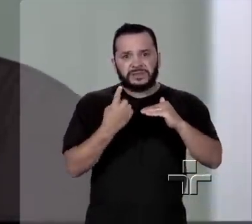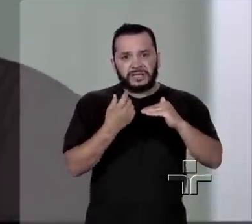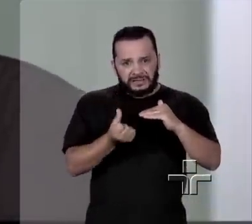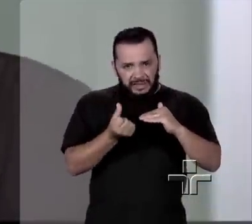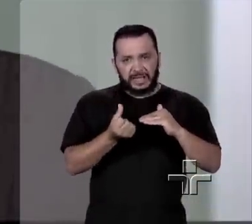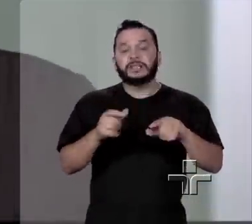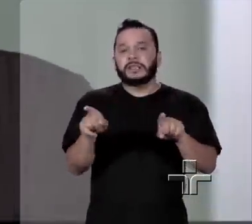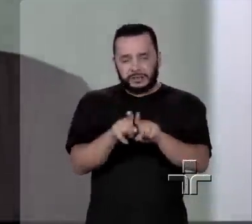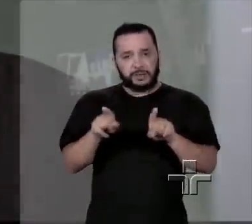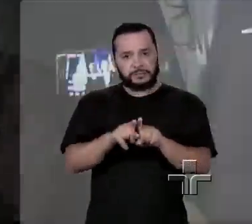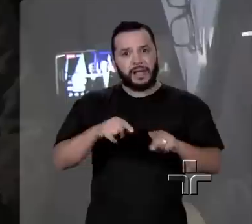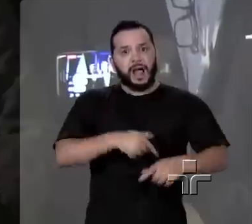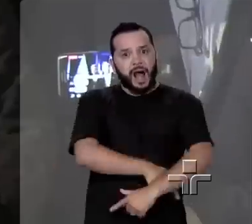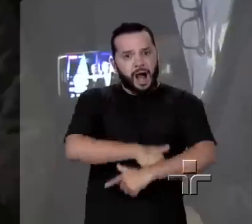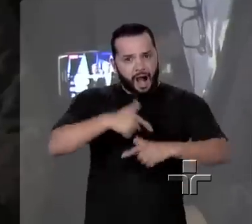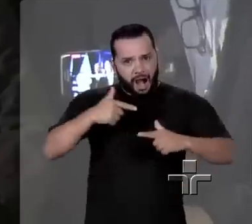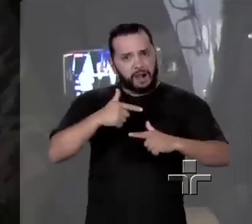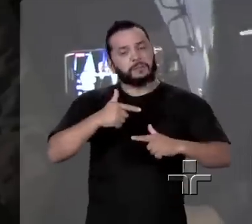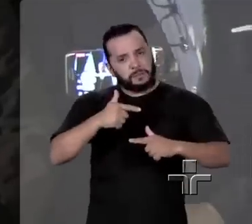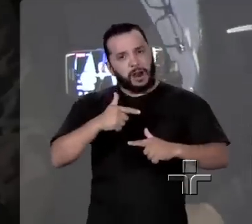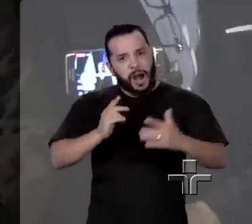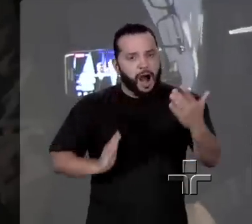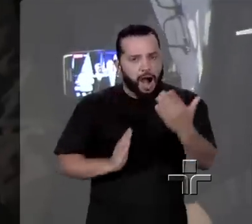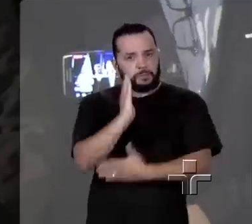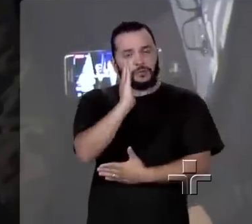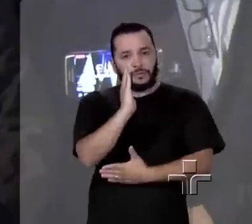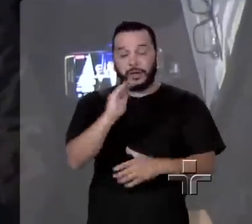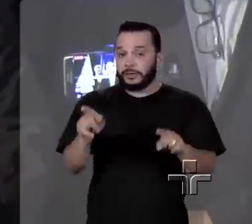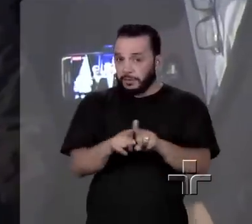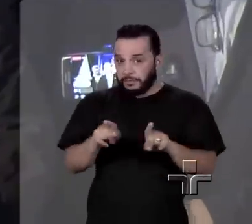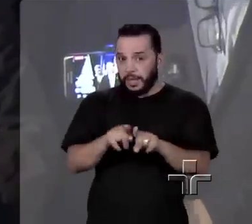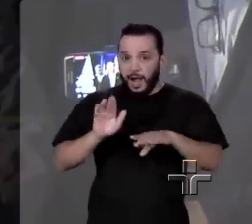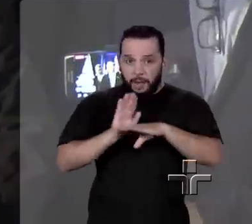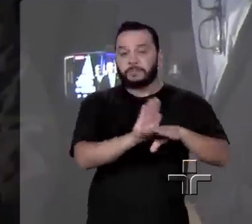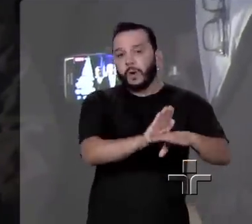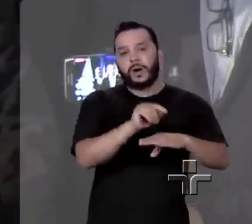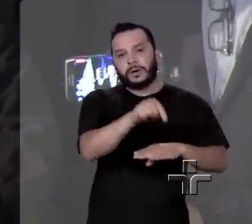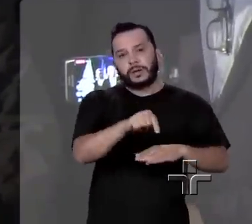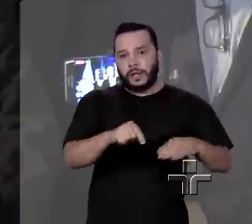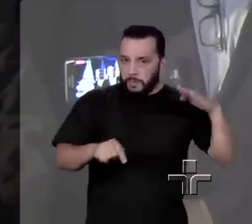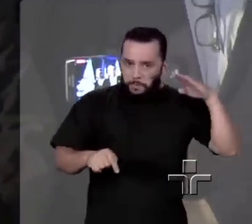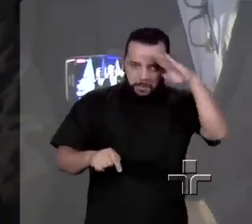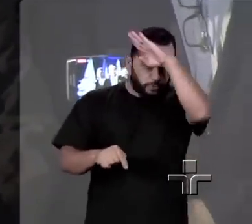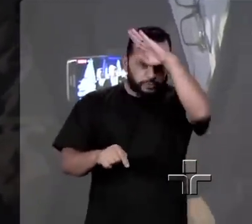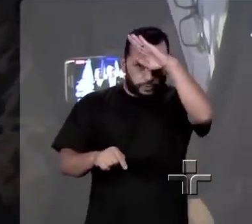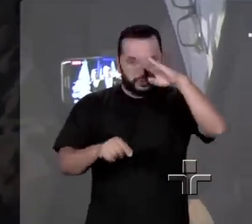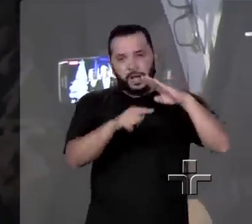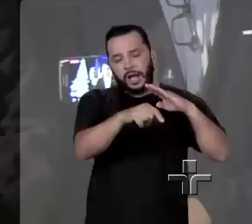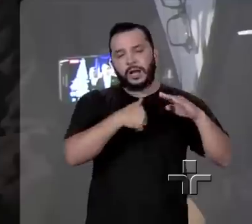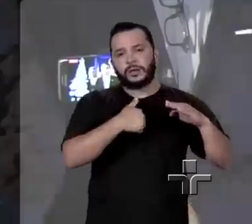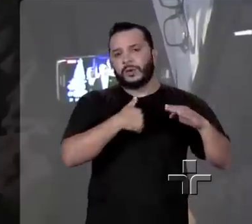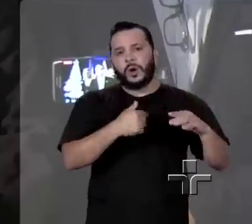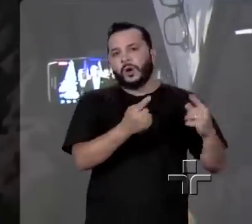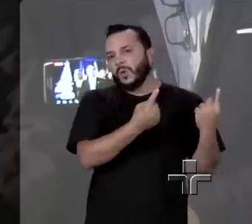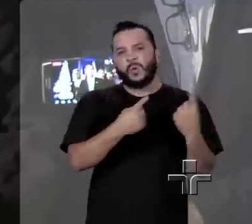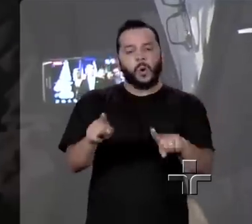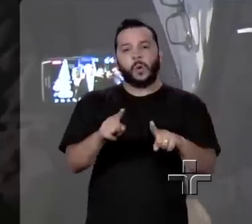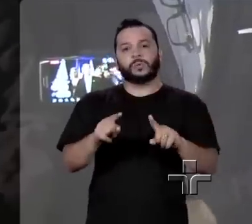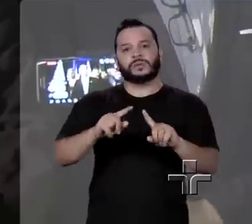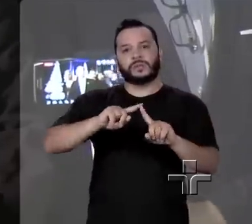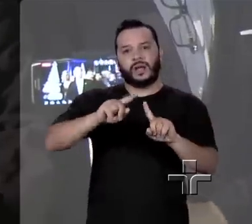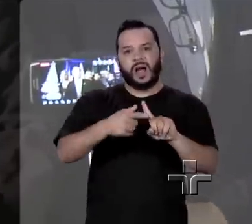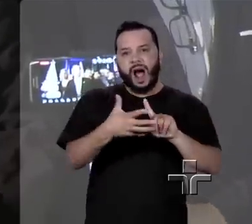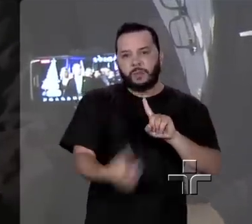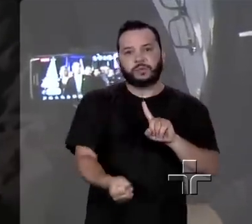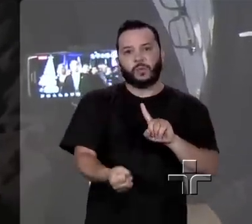do Estatuto do Desarmamento. Ele também apoia bandeiras do presidente eleito Jair Bolsonaro contra a liberação do aborto e a favor